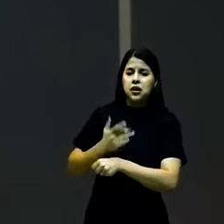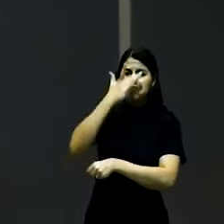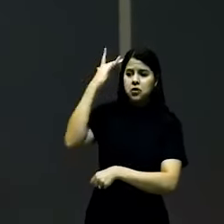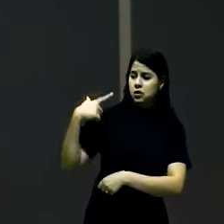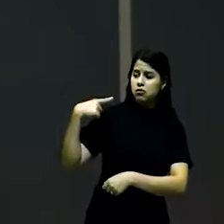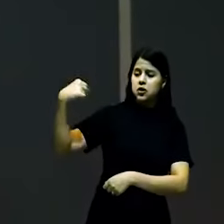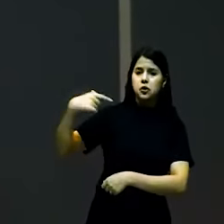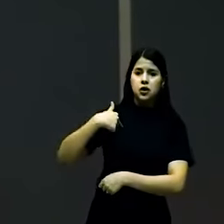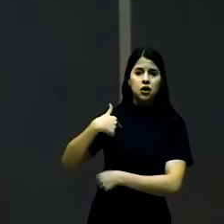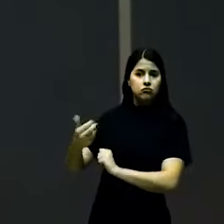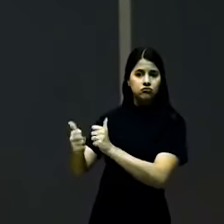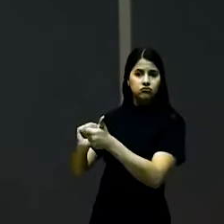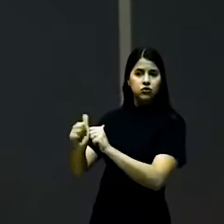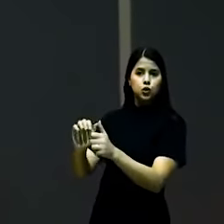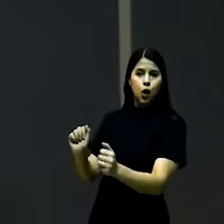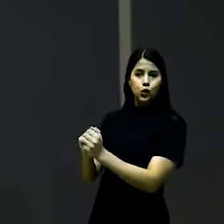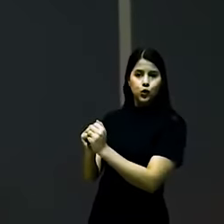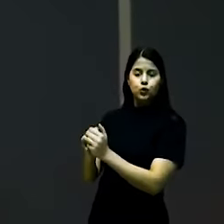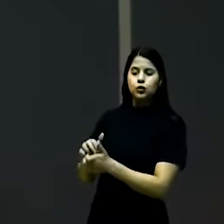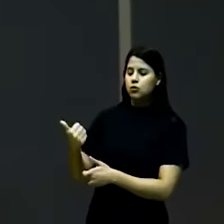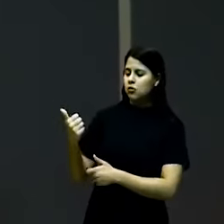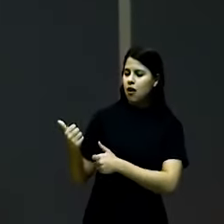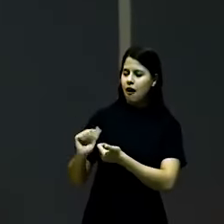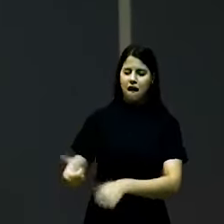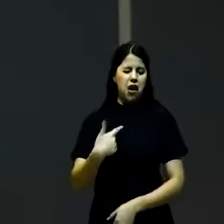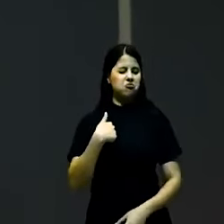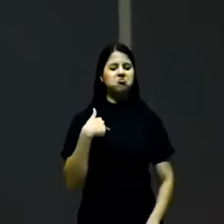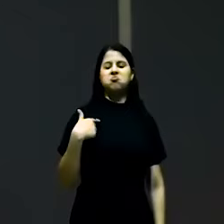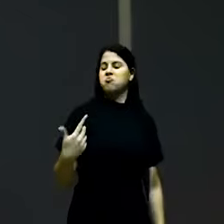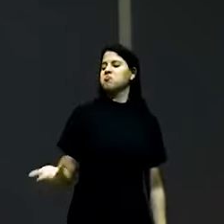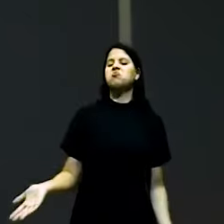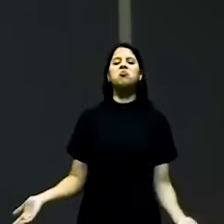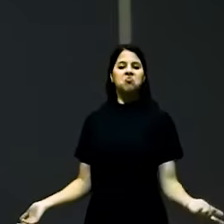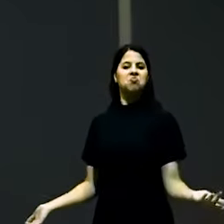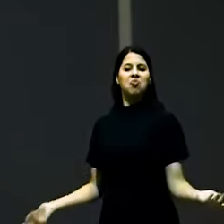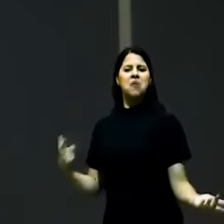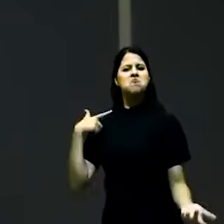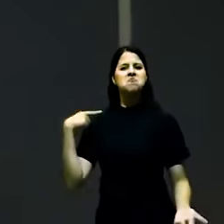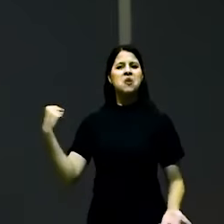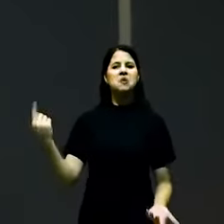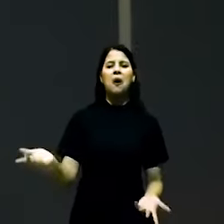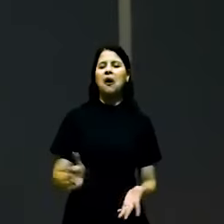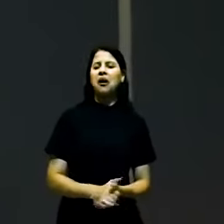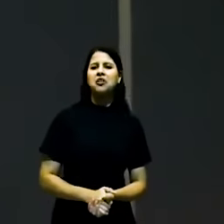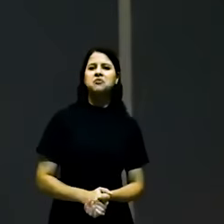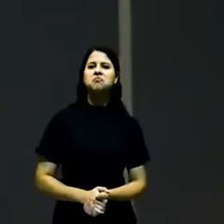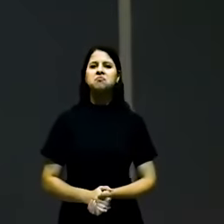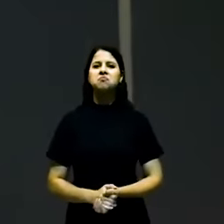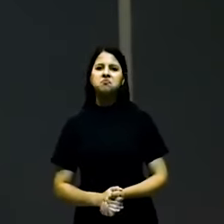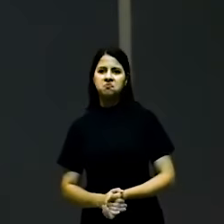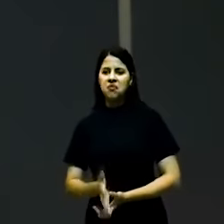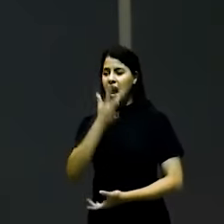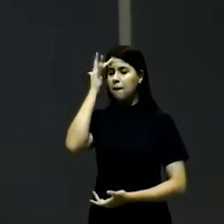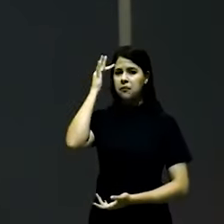no time da escola. Me enchi todo. E a pessoa que me chamou disse: você vai jogar